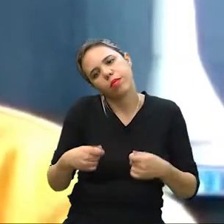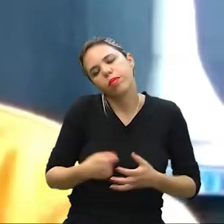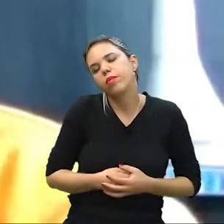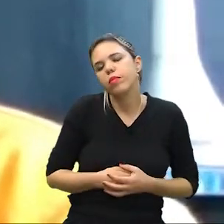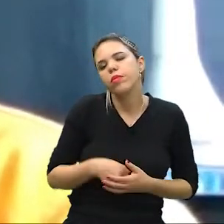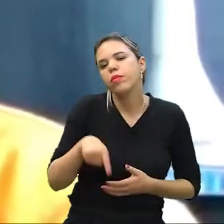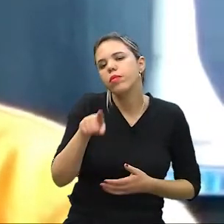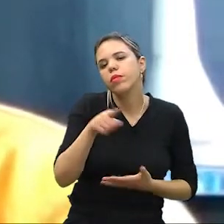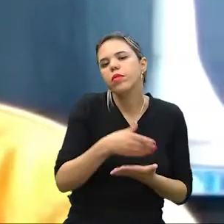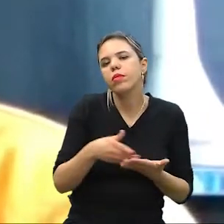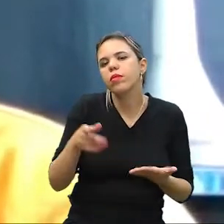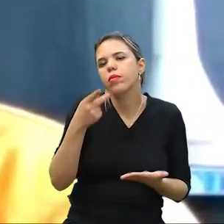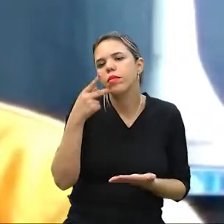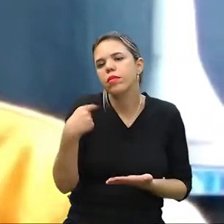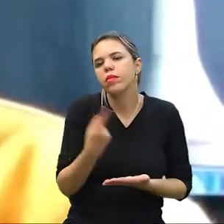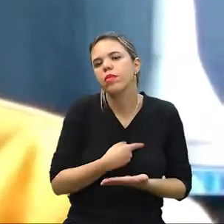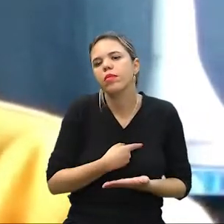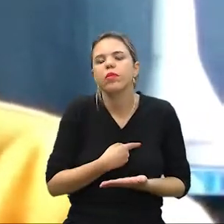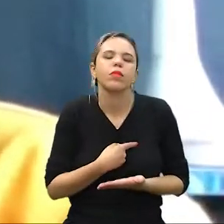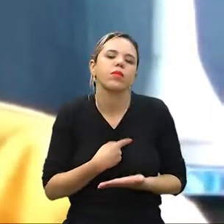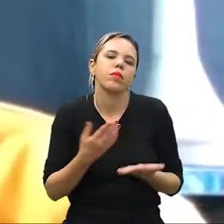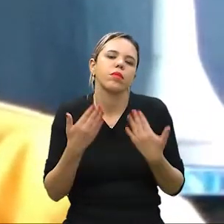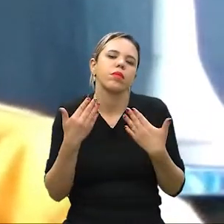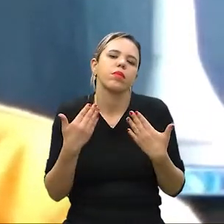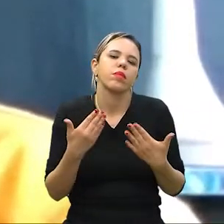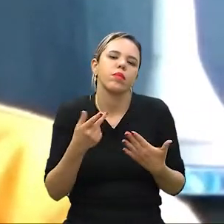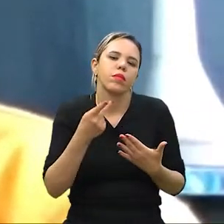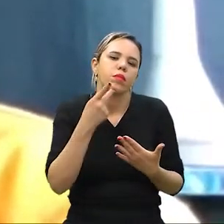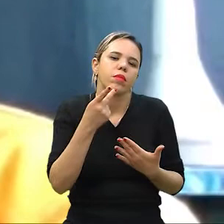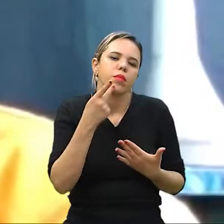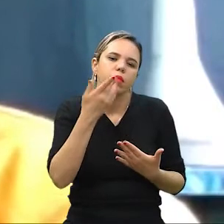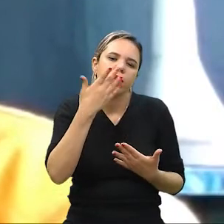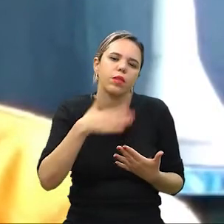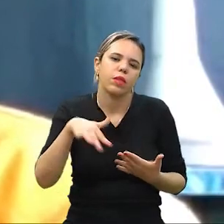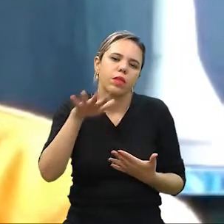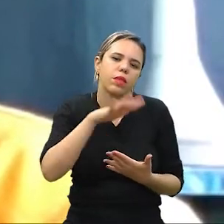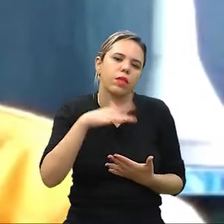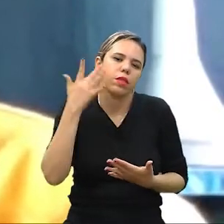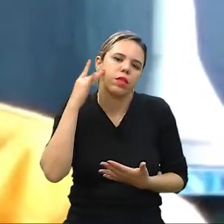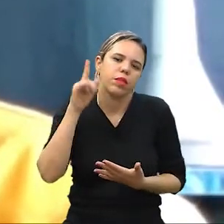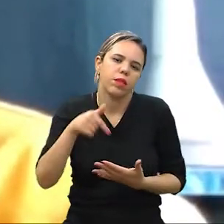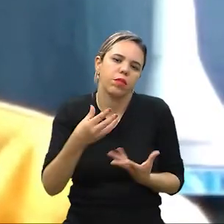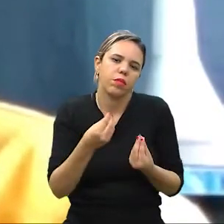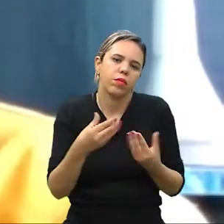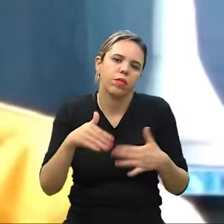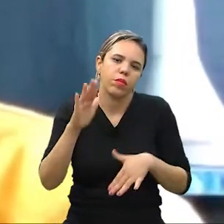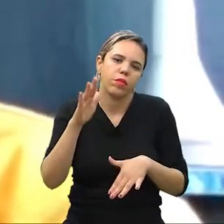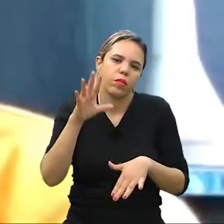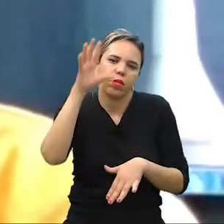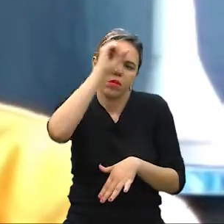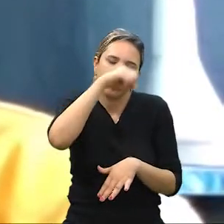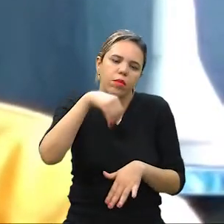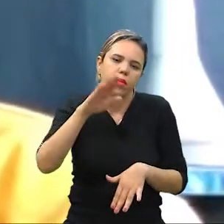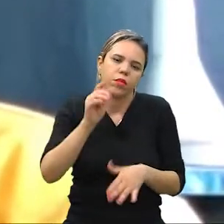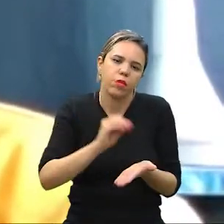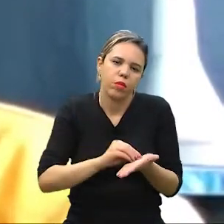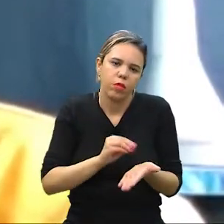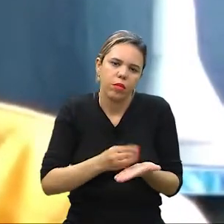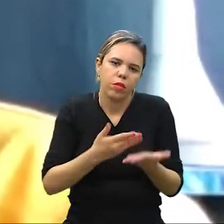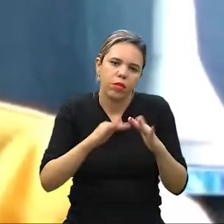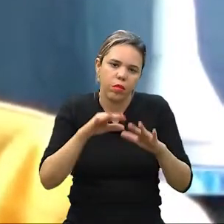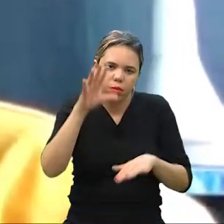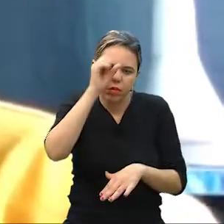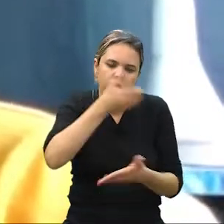Então, você começou nosso bate-papo falando das crianças, eu acho que tem muito delas aprenderem nas